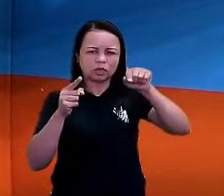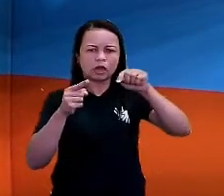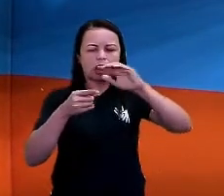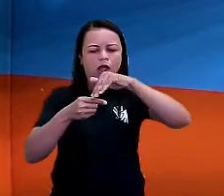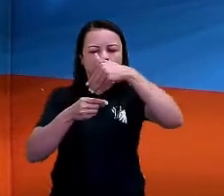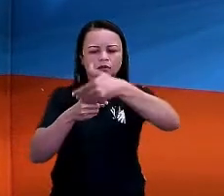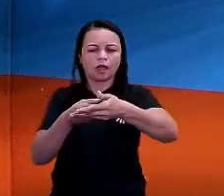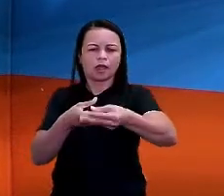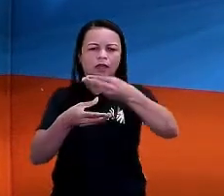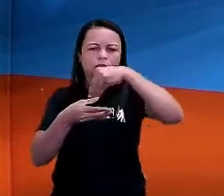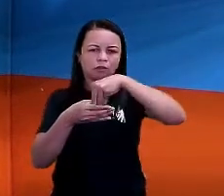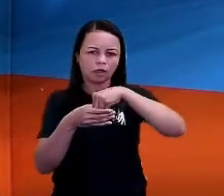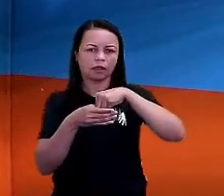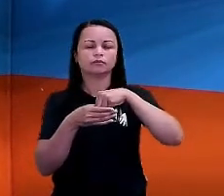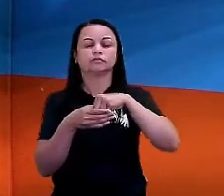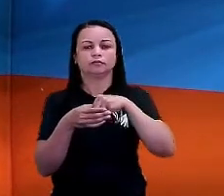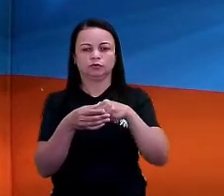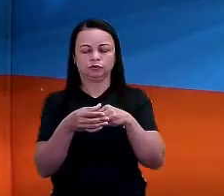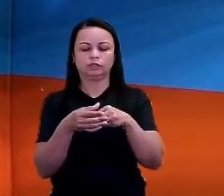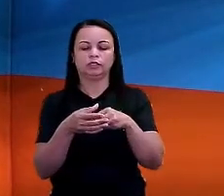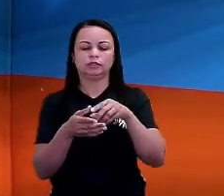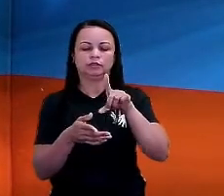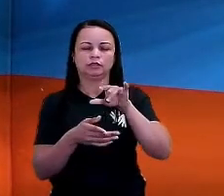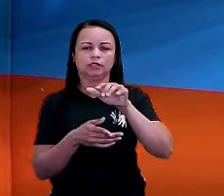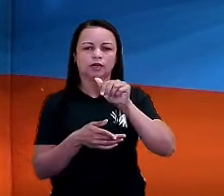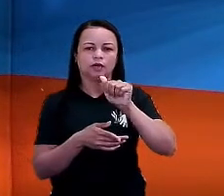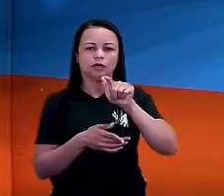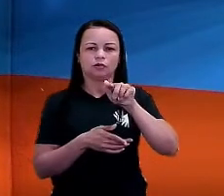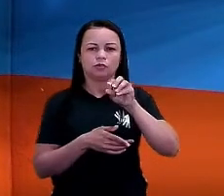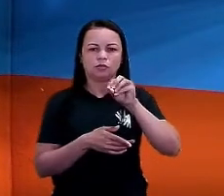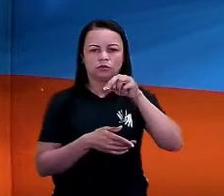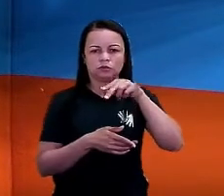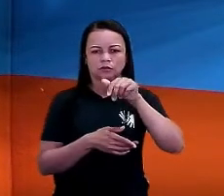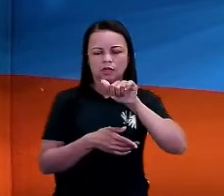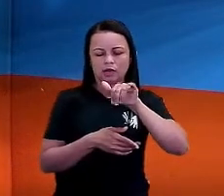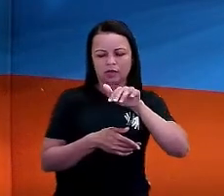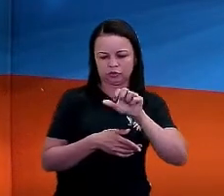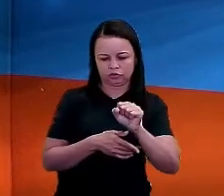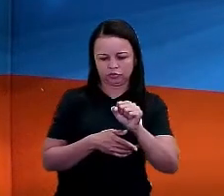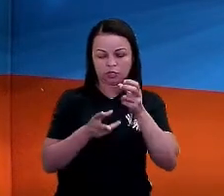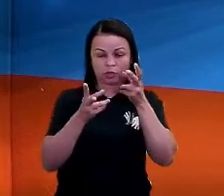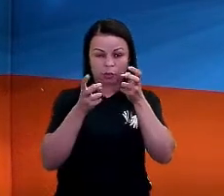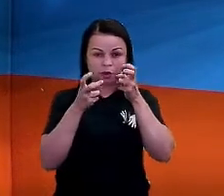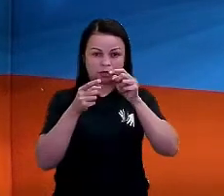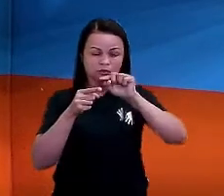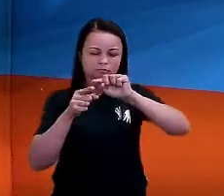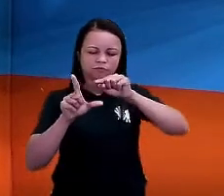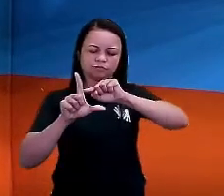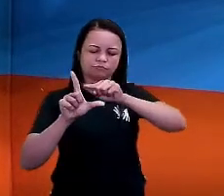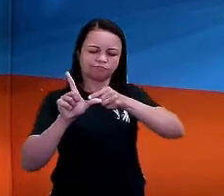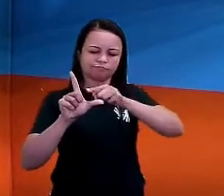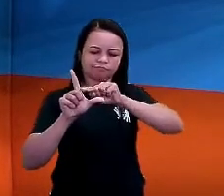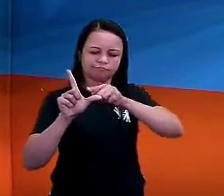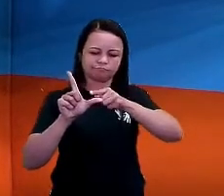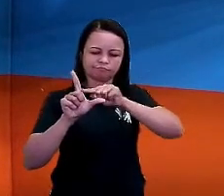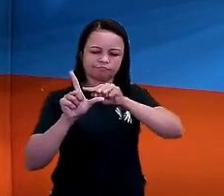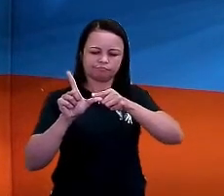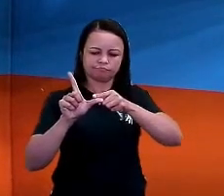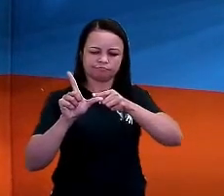e diagonais. Então, eu tenho aqui, ó, vértices, né? A gente pode perceber aqui o vértice, tá?